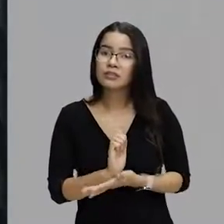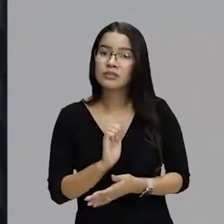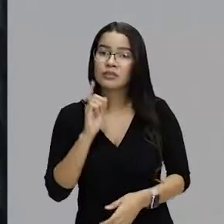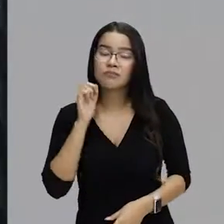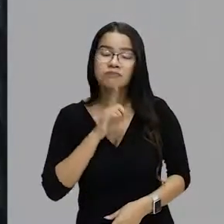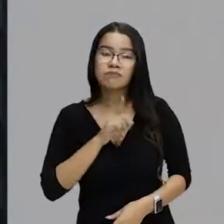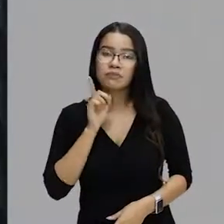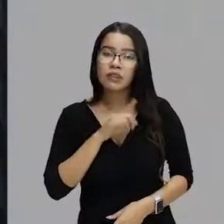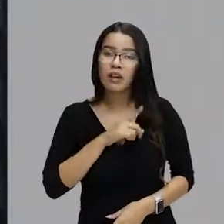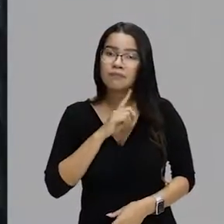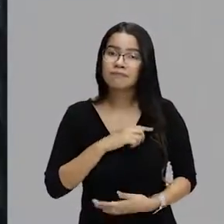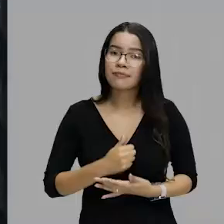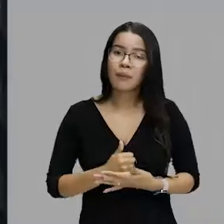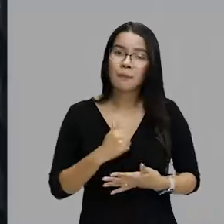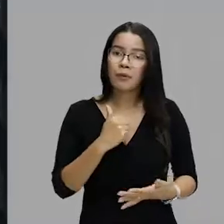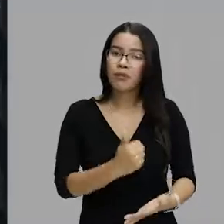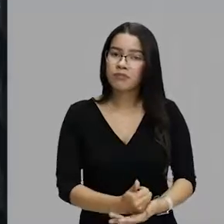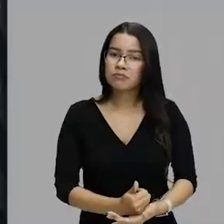golpes